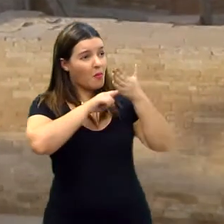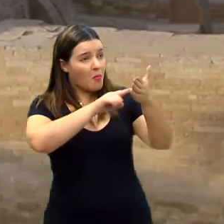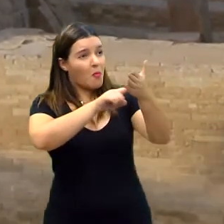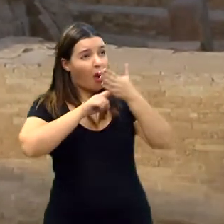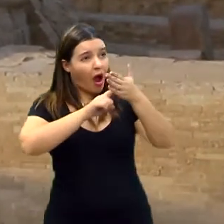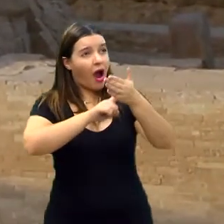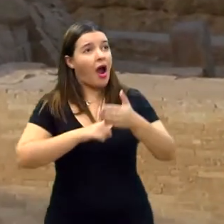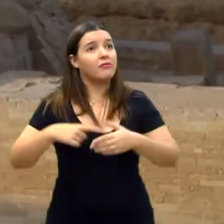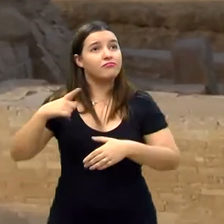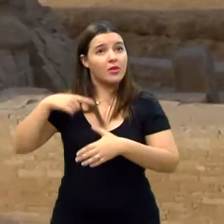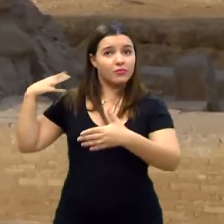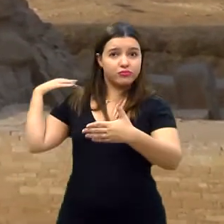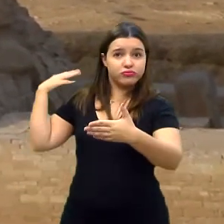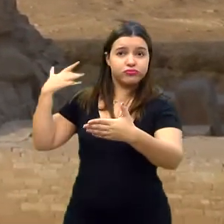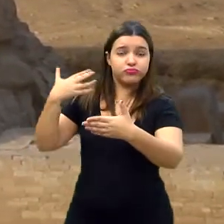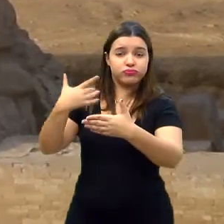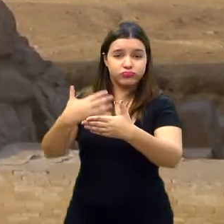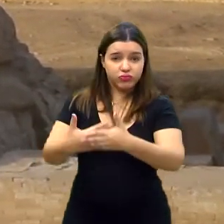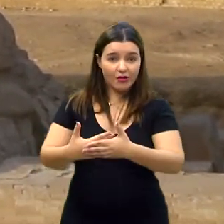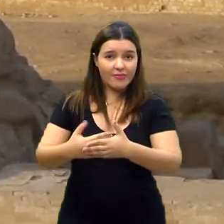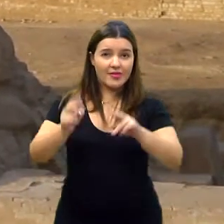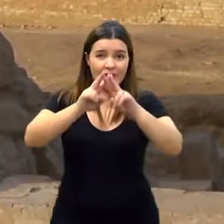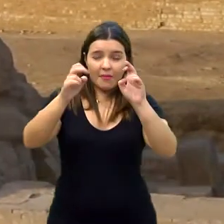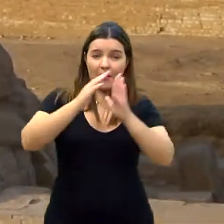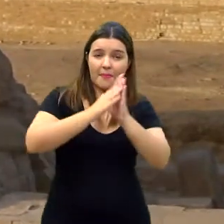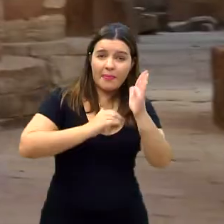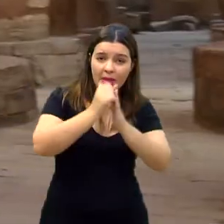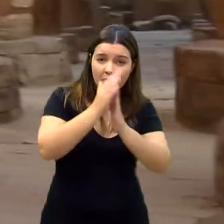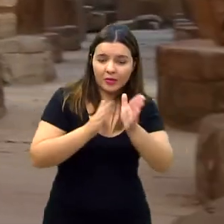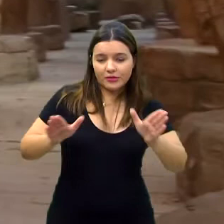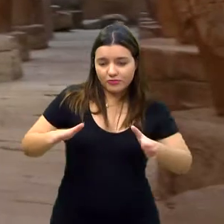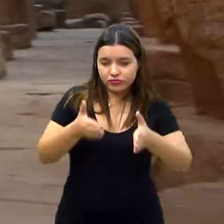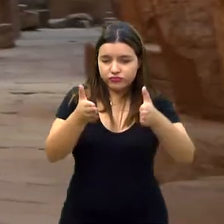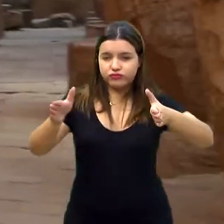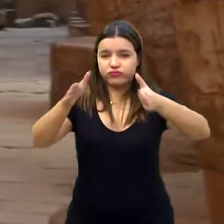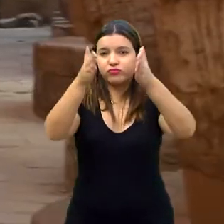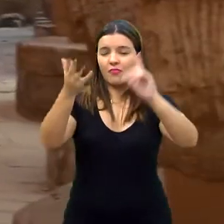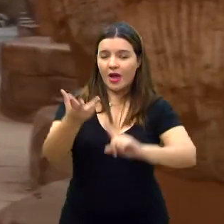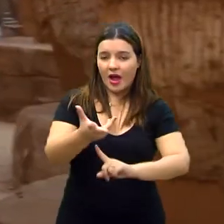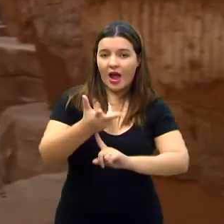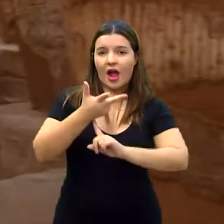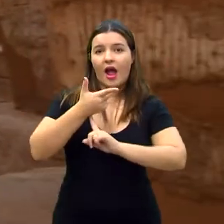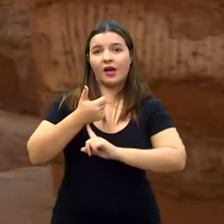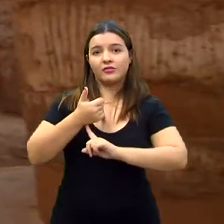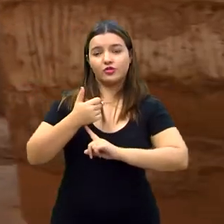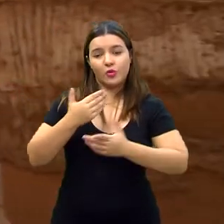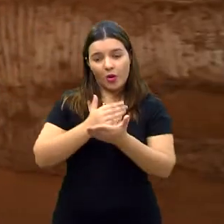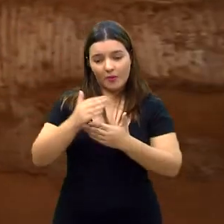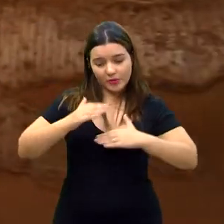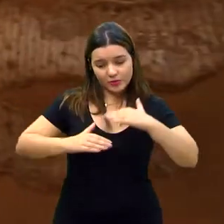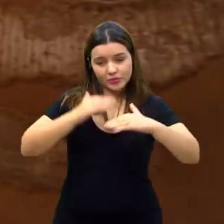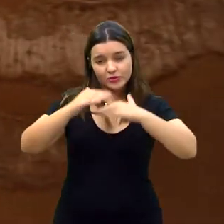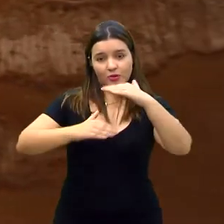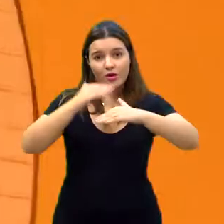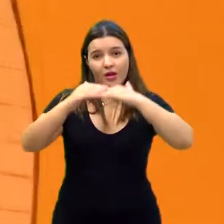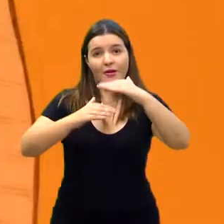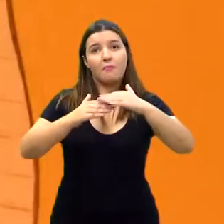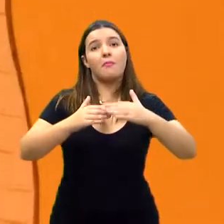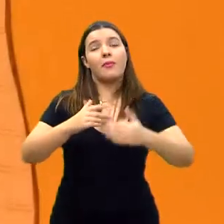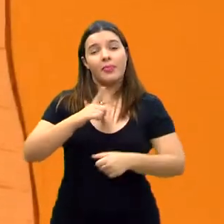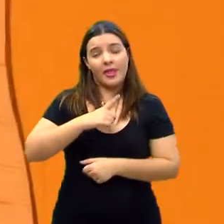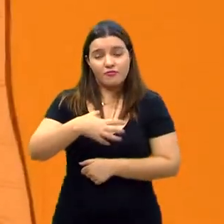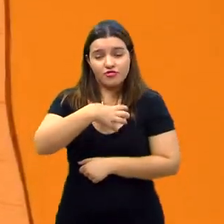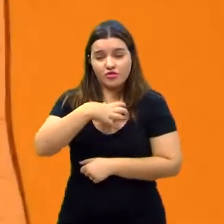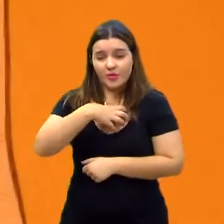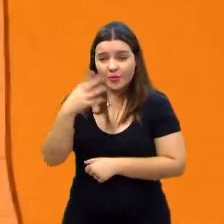Império que tudo que diz respeito a pintura escultura e a arte alcançou um nível ainda mais alto de beleza e Plenitude